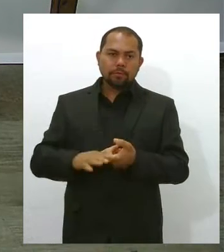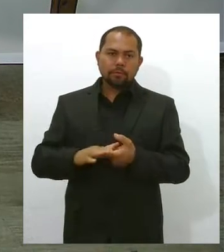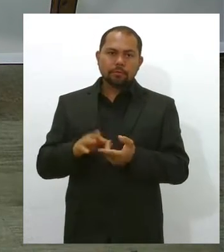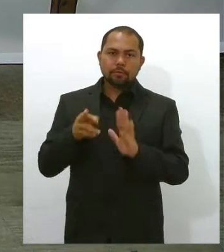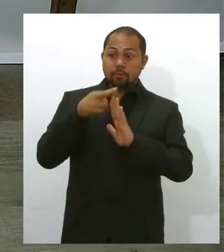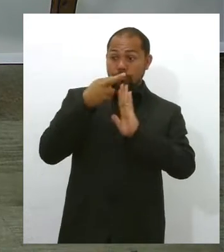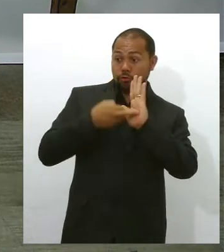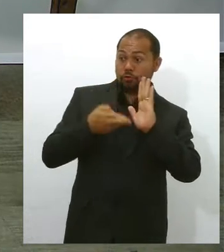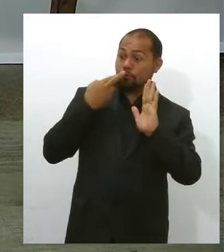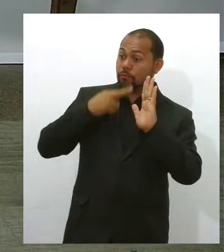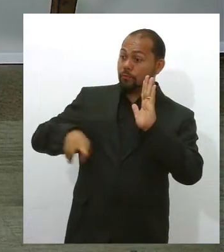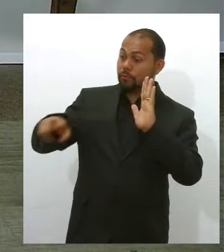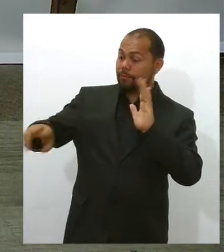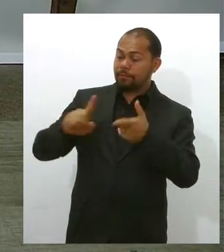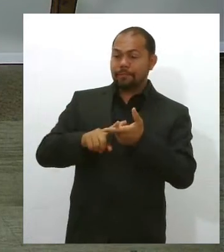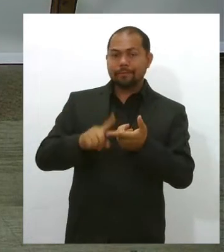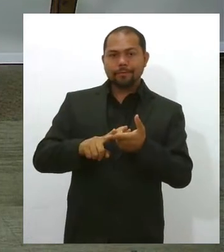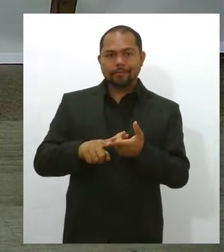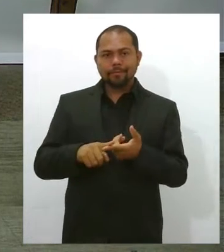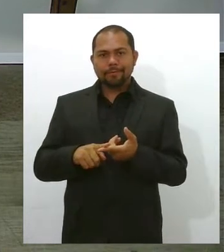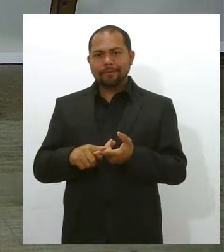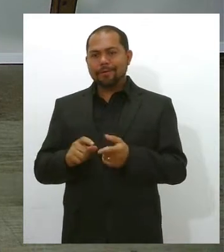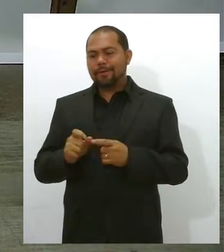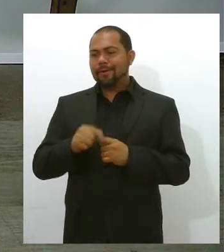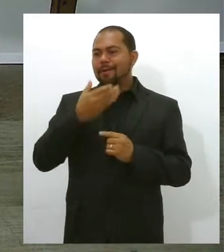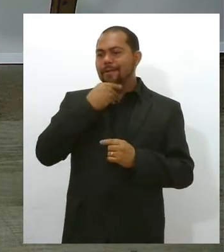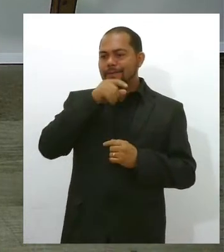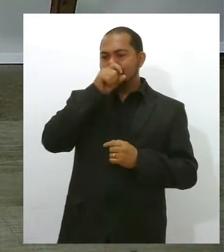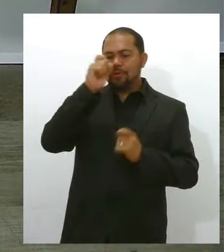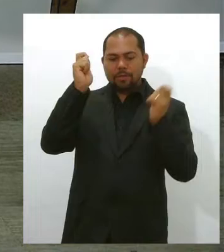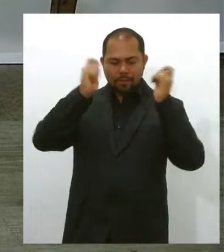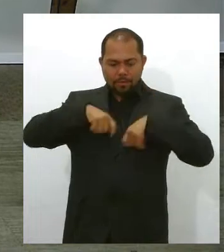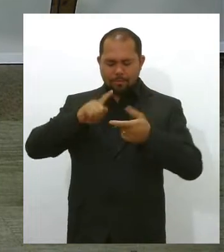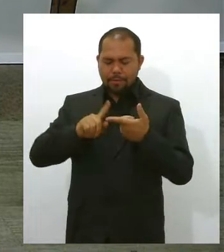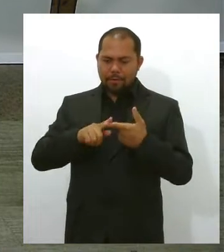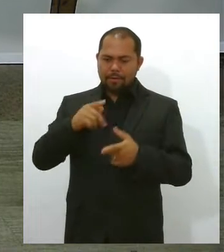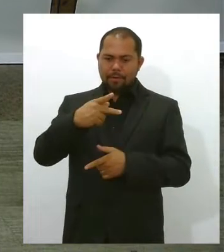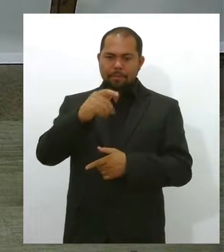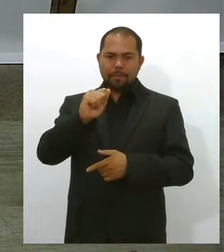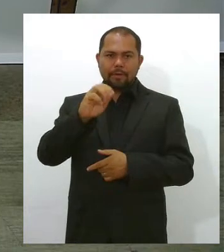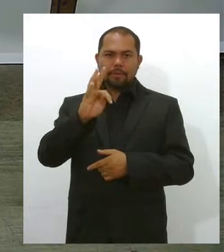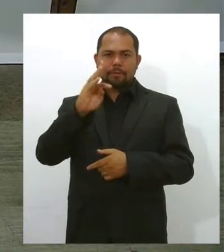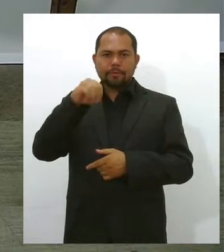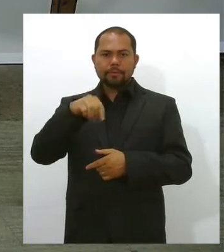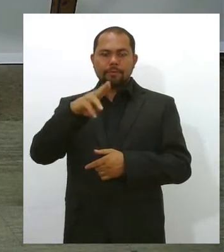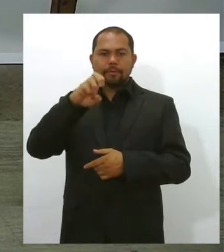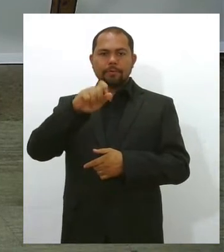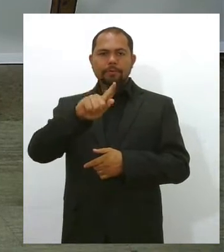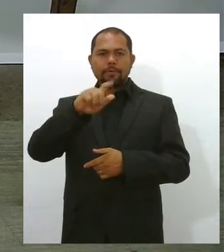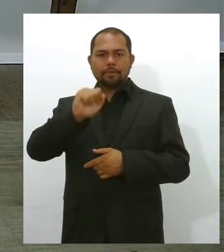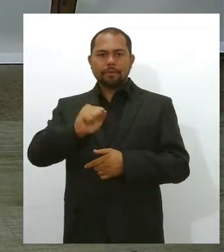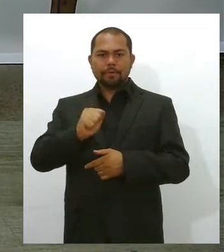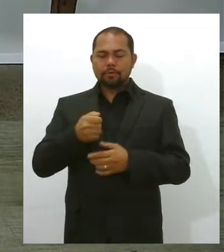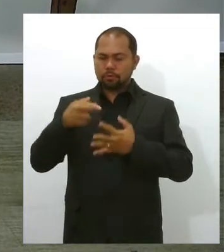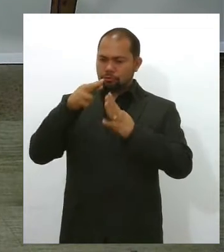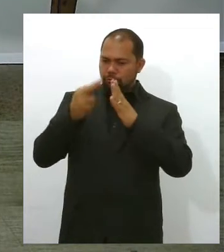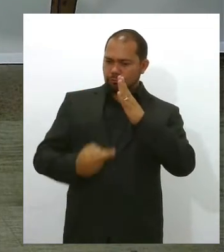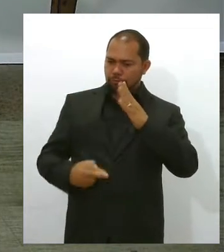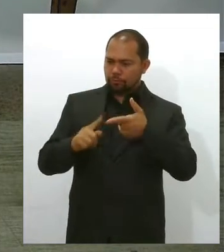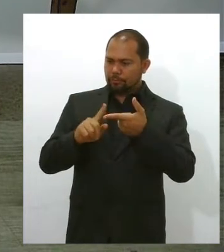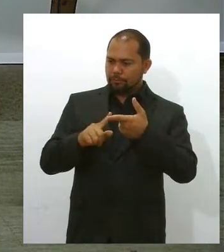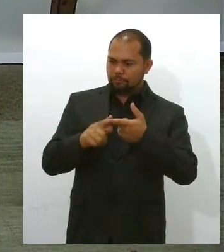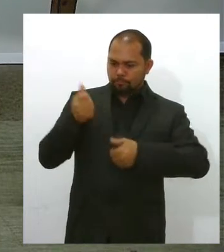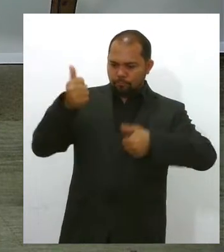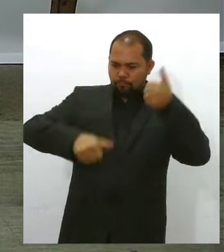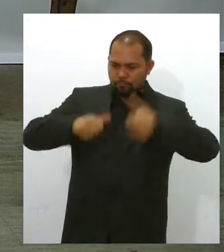e a paternidade. Relatos confessionais e analíticos sobre os desafios de cuidar, criar